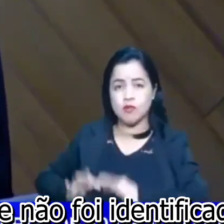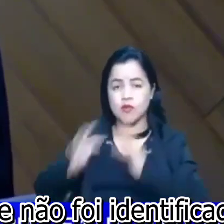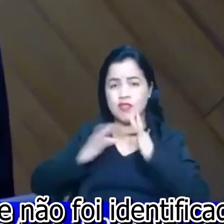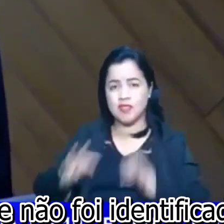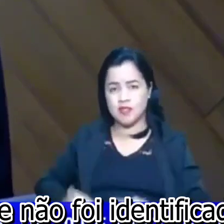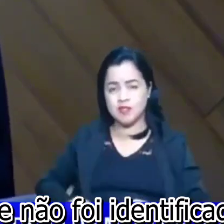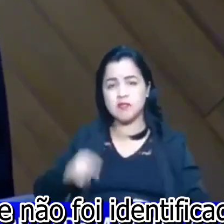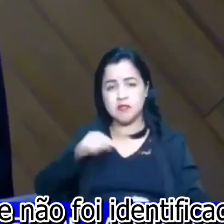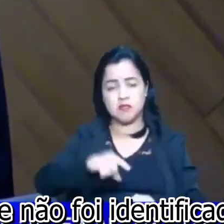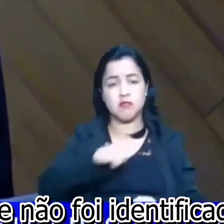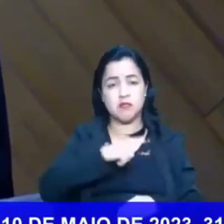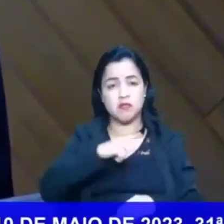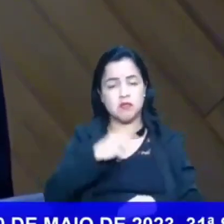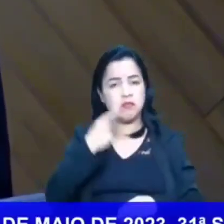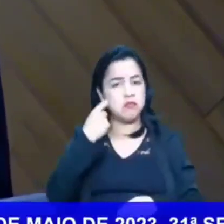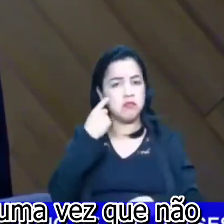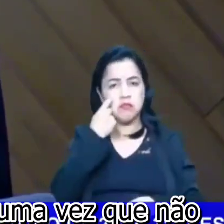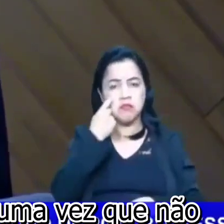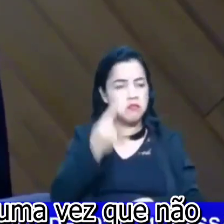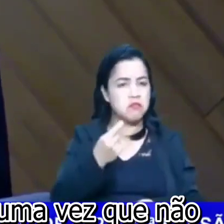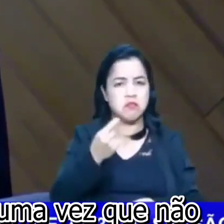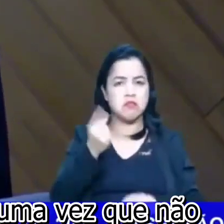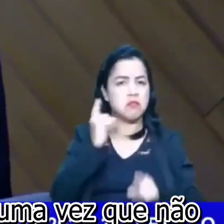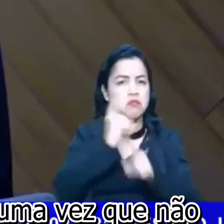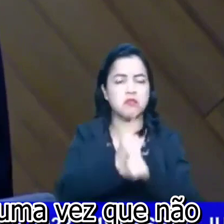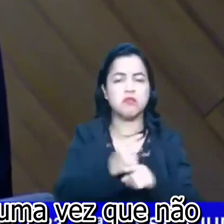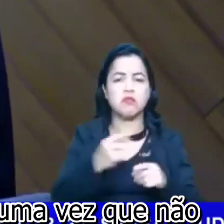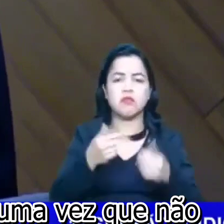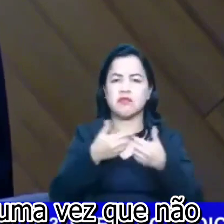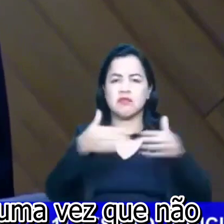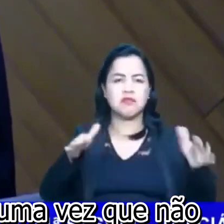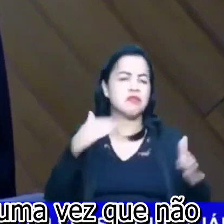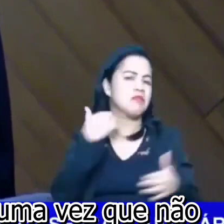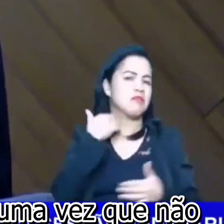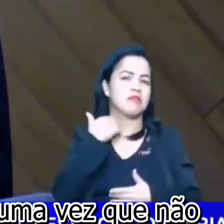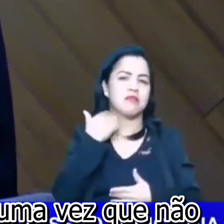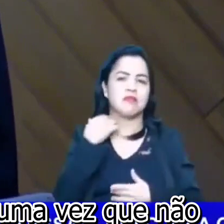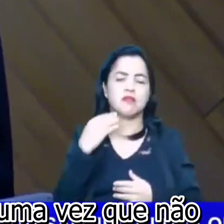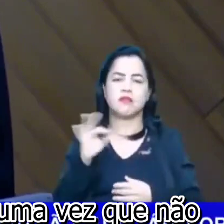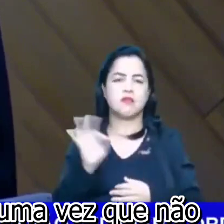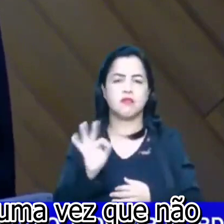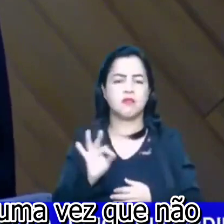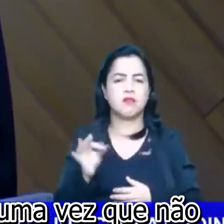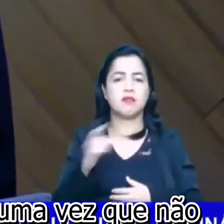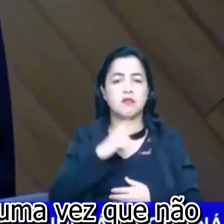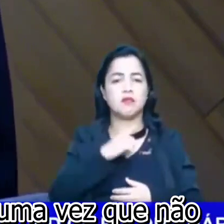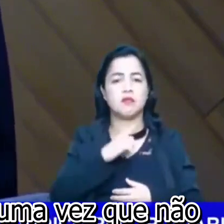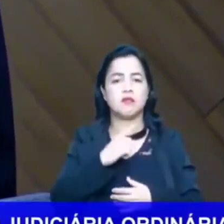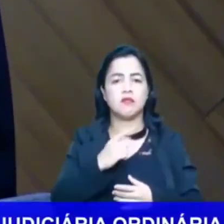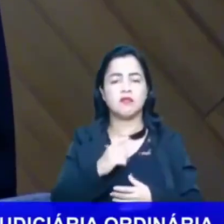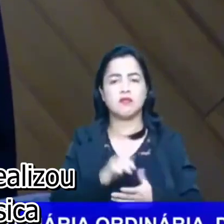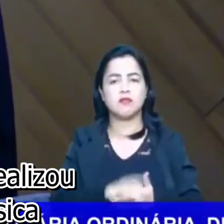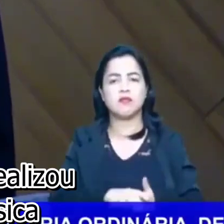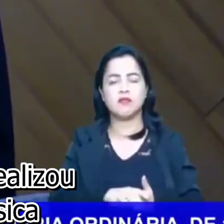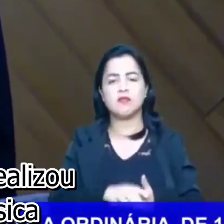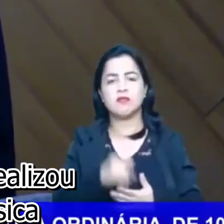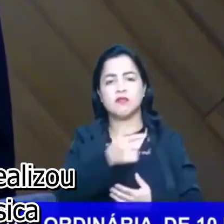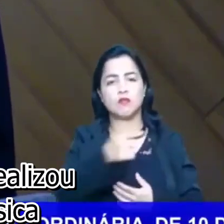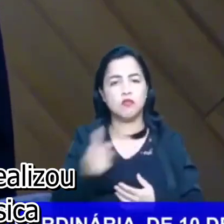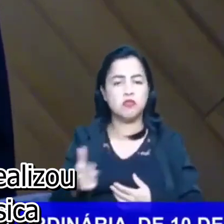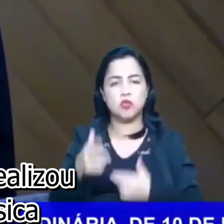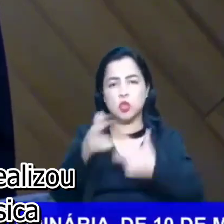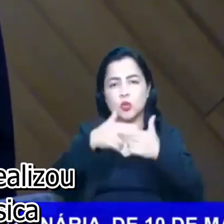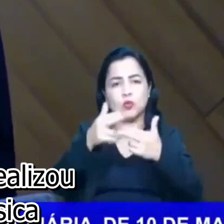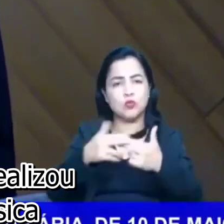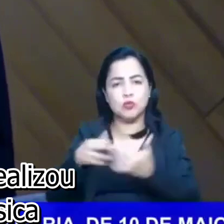aos autos, que não foi identificado conta bancária aberta, ela não chegou a abrir contas, uma vez que não fez a